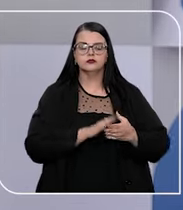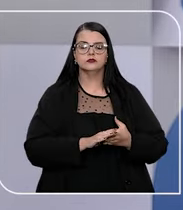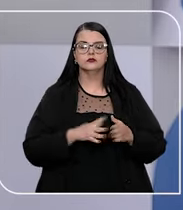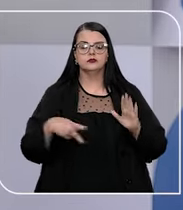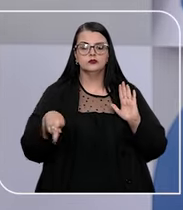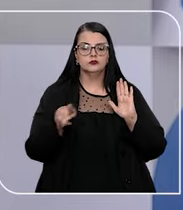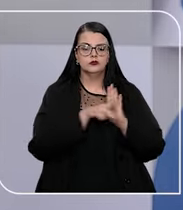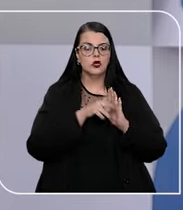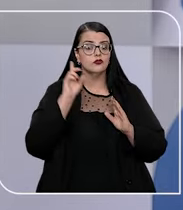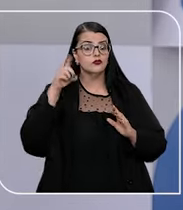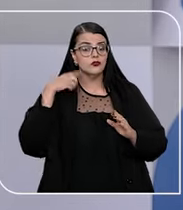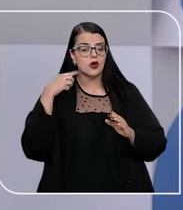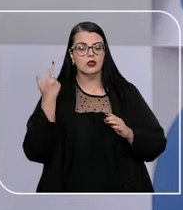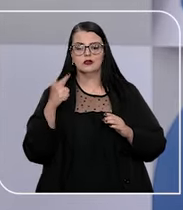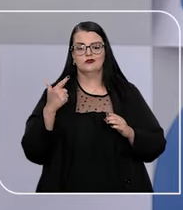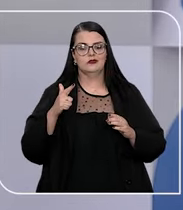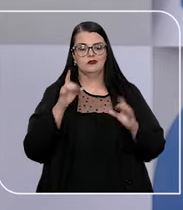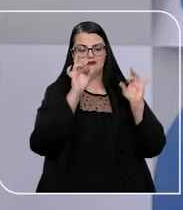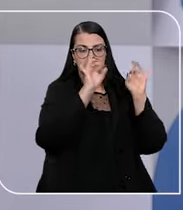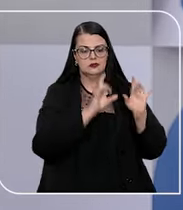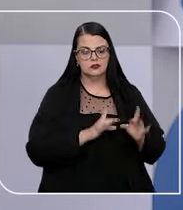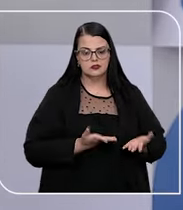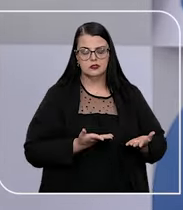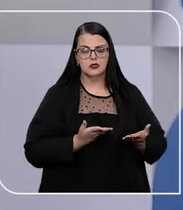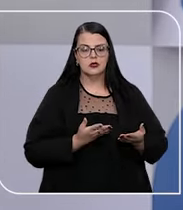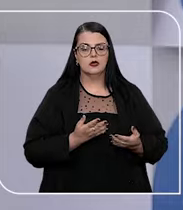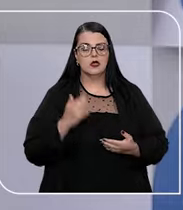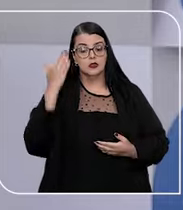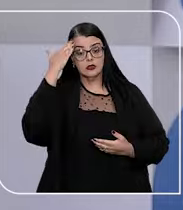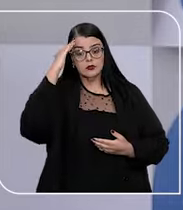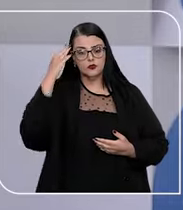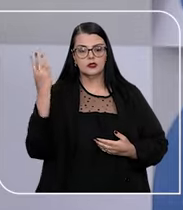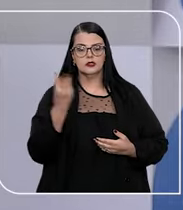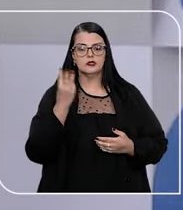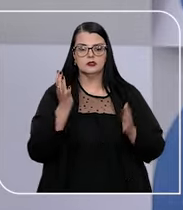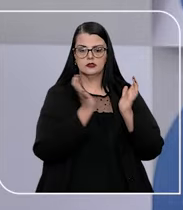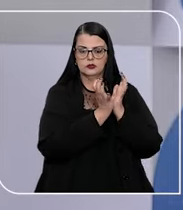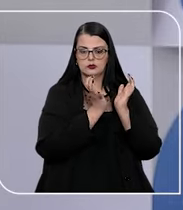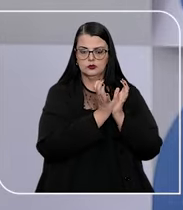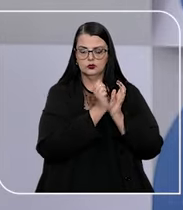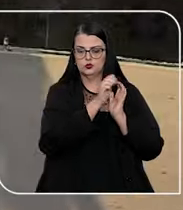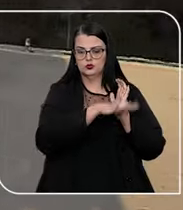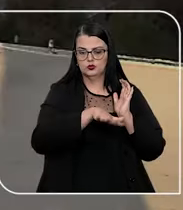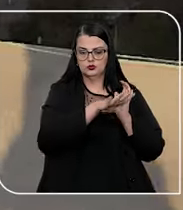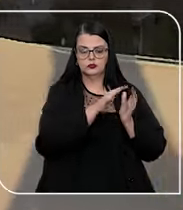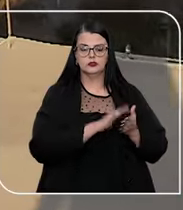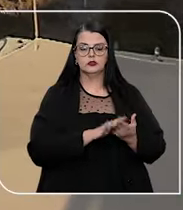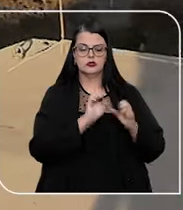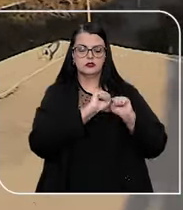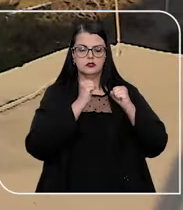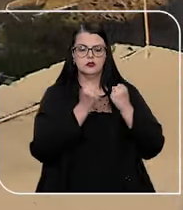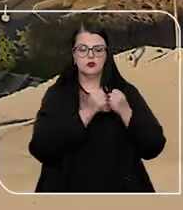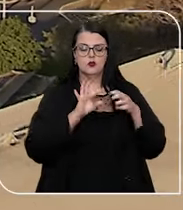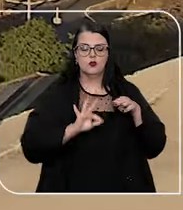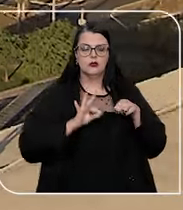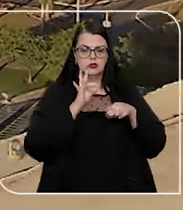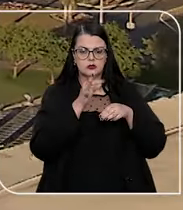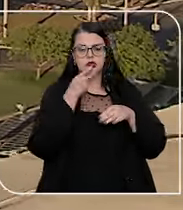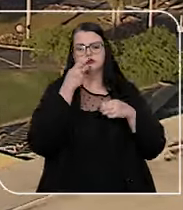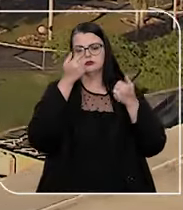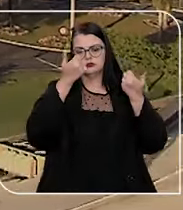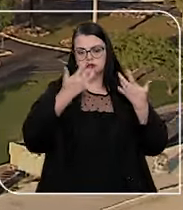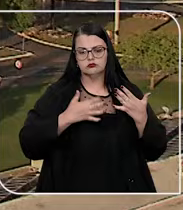advogado não tenha poderes especiais Esse é o entendimento da terceira turma na sessão os